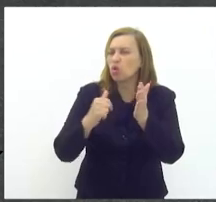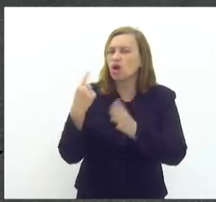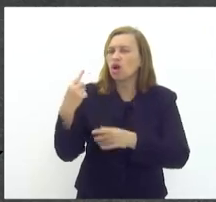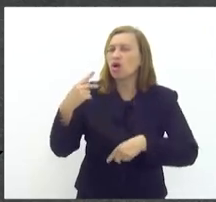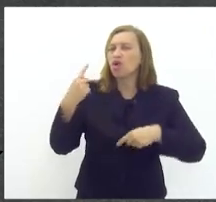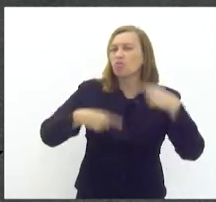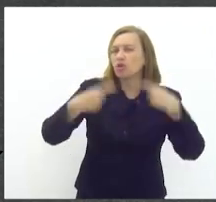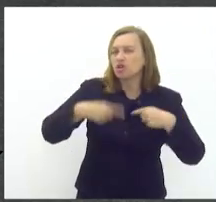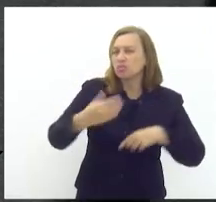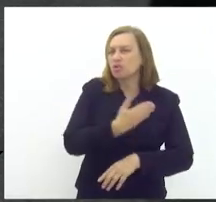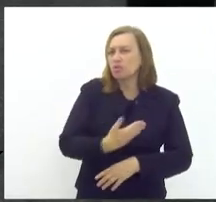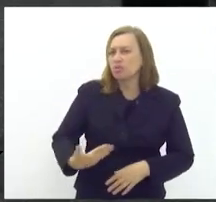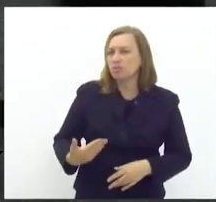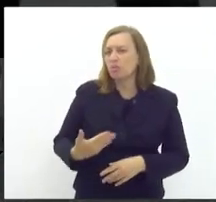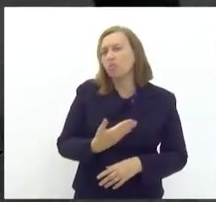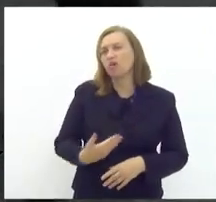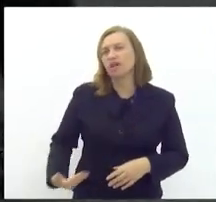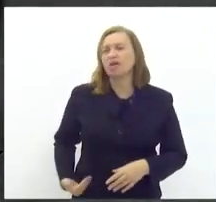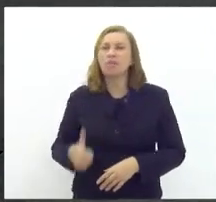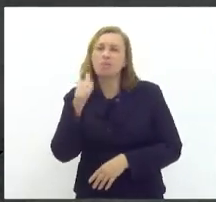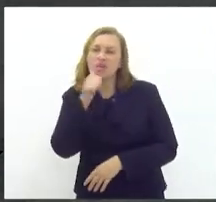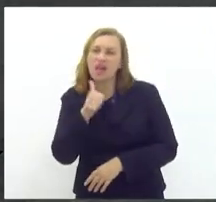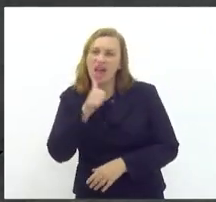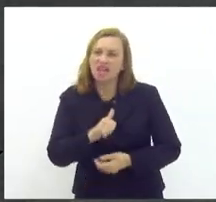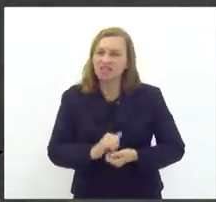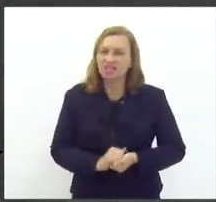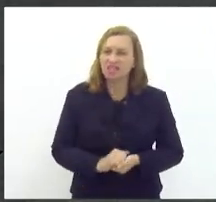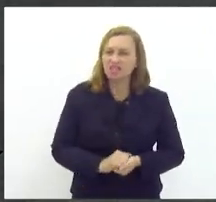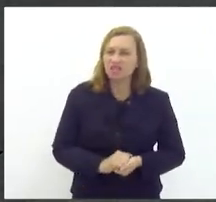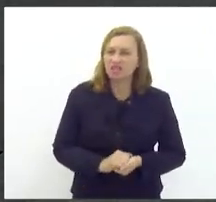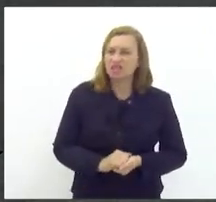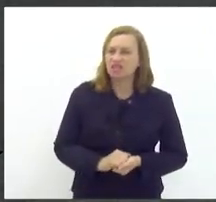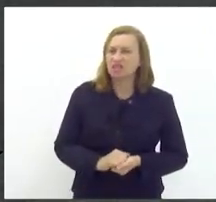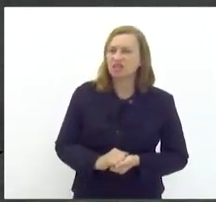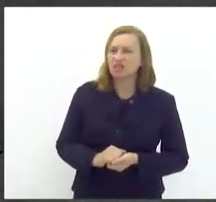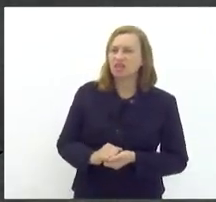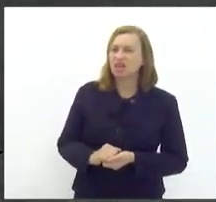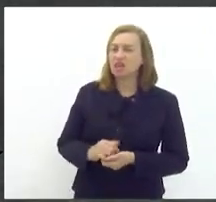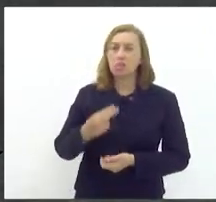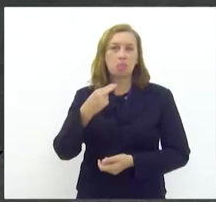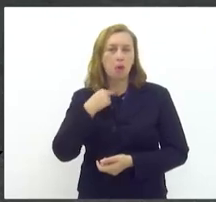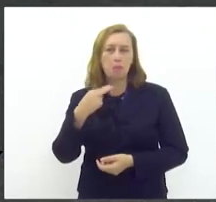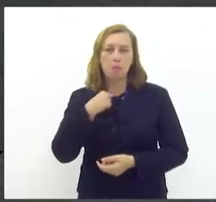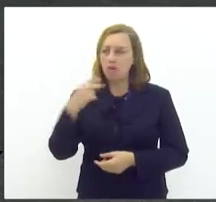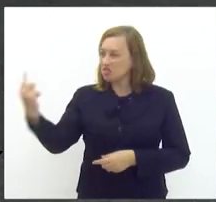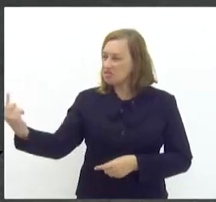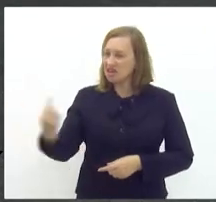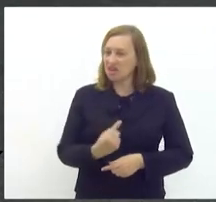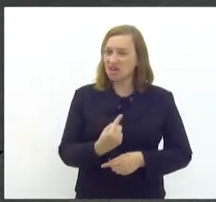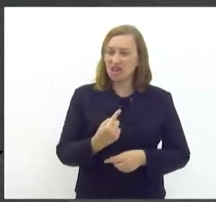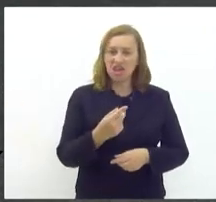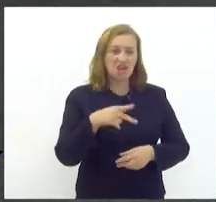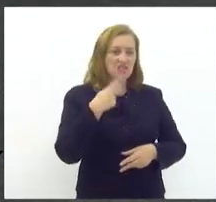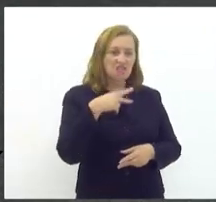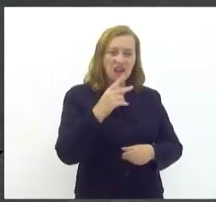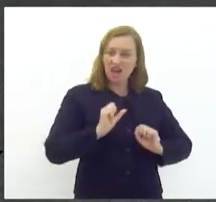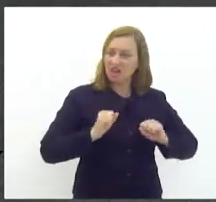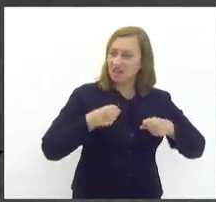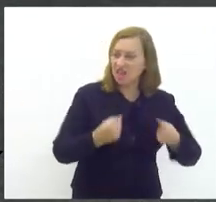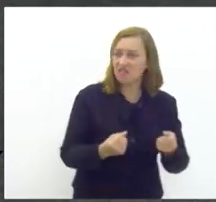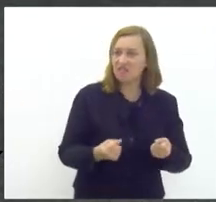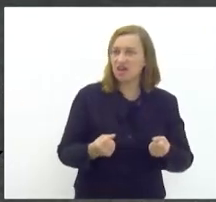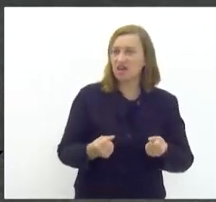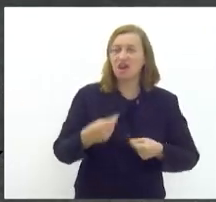tinha as falas mais horrendas sobre as mulheres não pode vir aqui querer dar sermão de dizer que defende